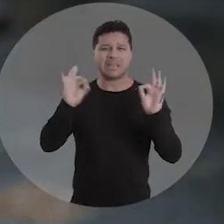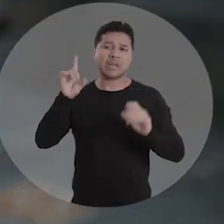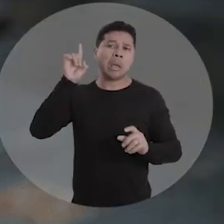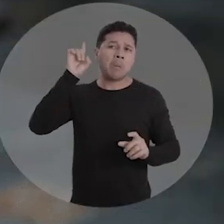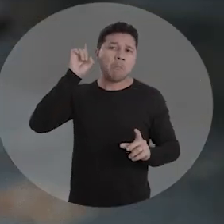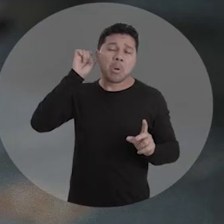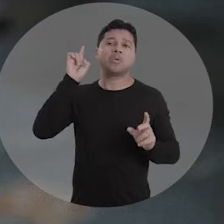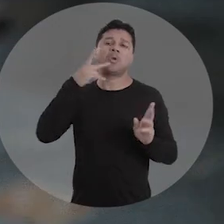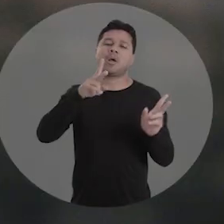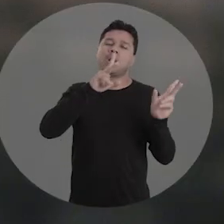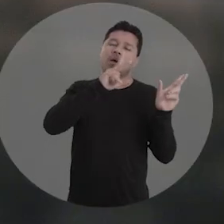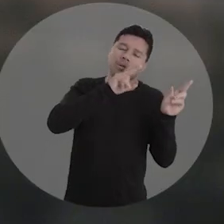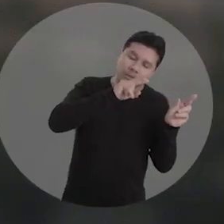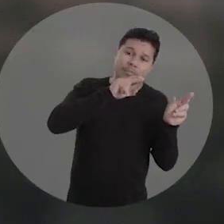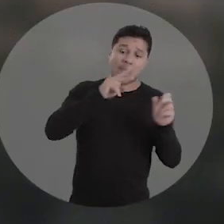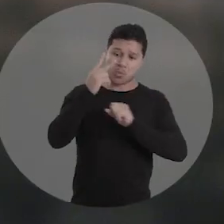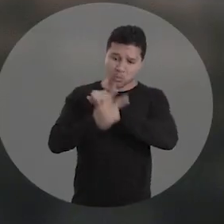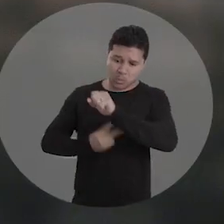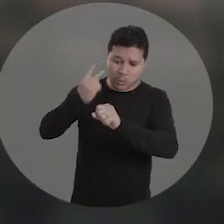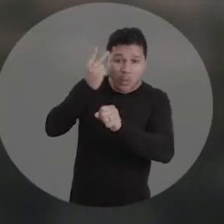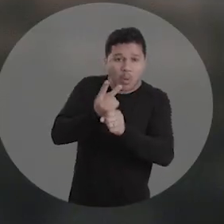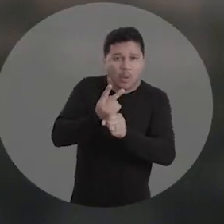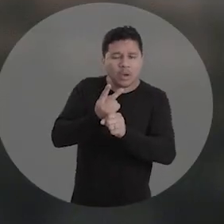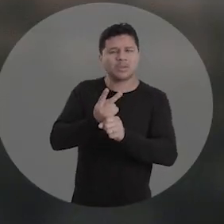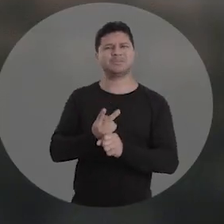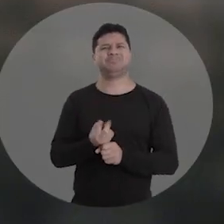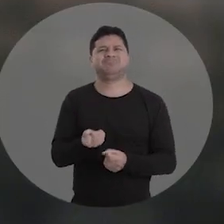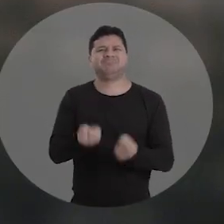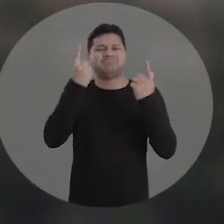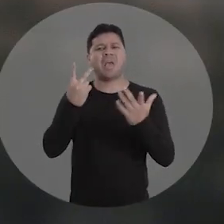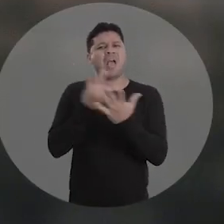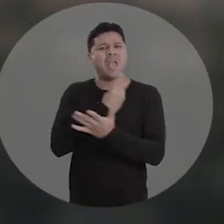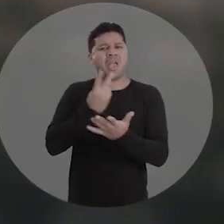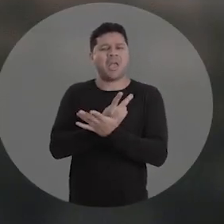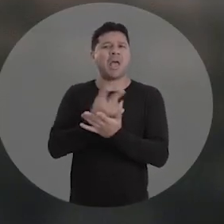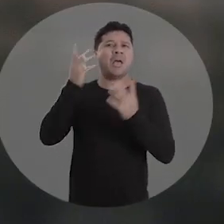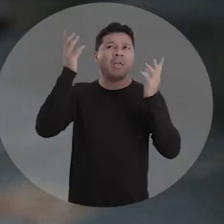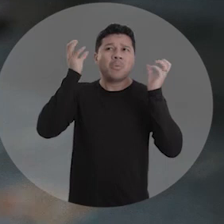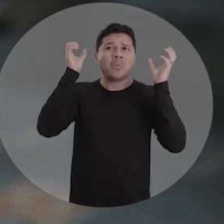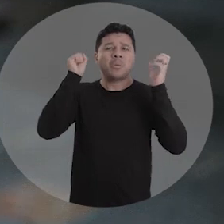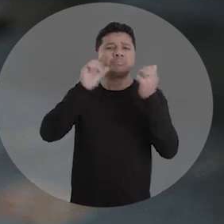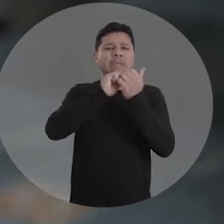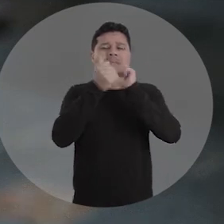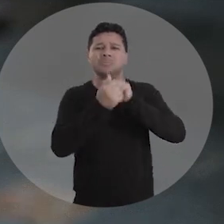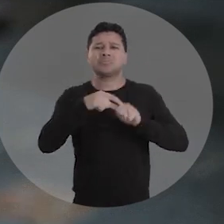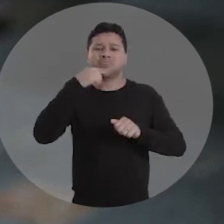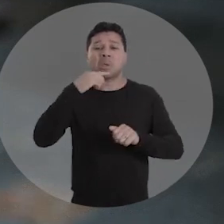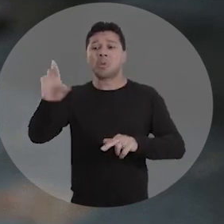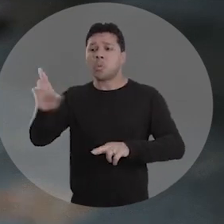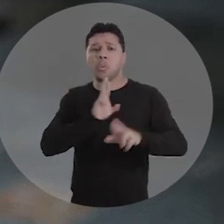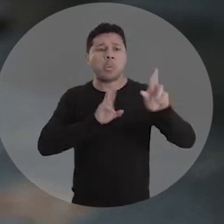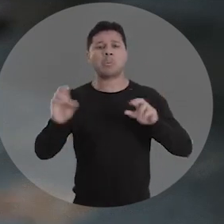desligar me ligava só para dormir e depois de dois anos e estou fazendo uma coisa errada é possível que leve mais dois anos para se adaptar e como ninguém me deu uma resposta